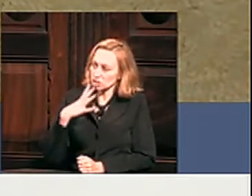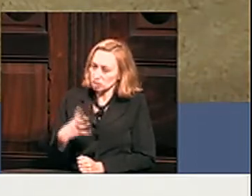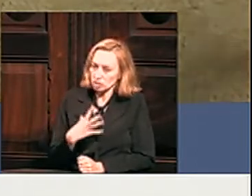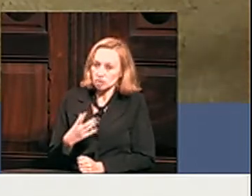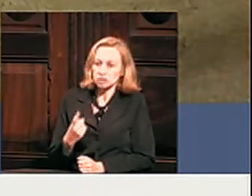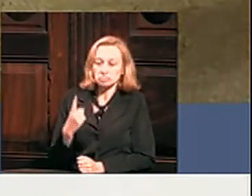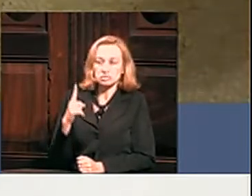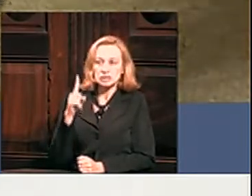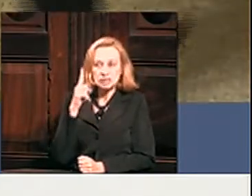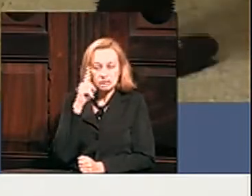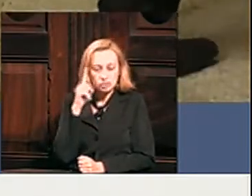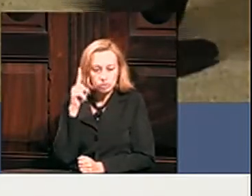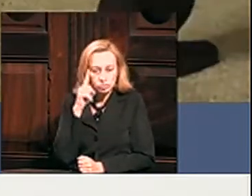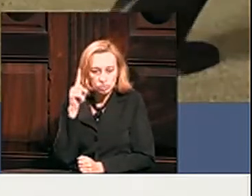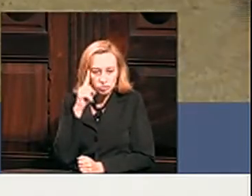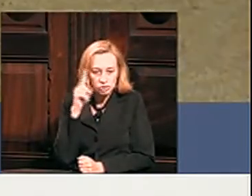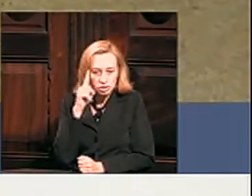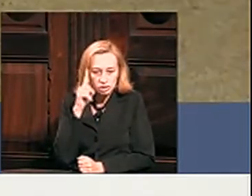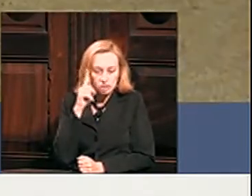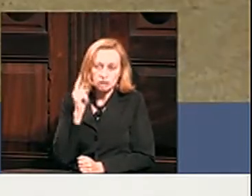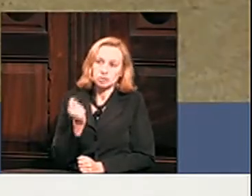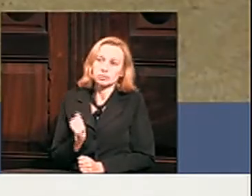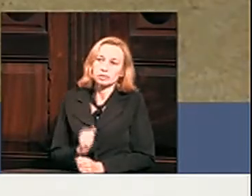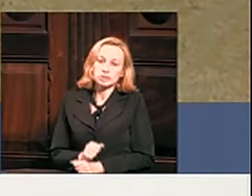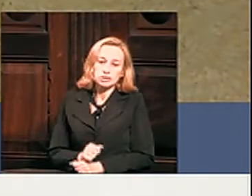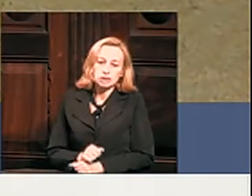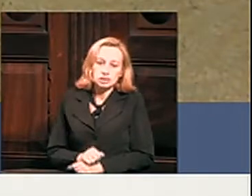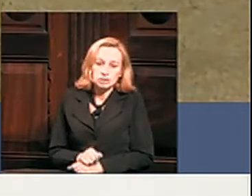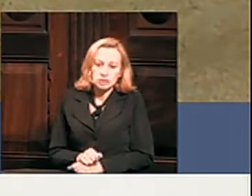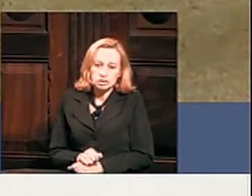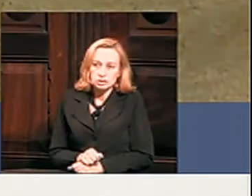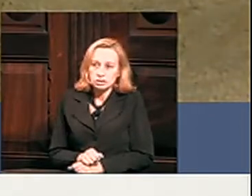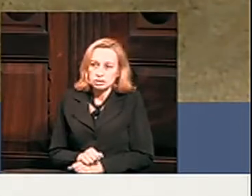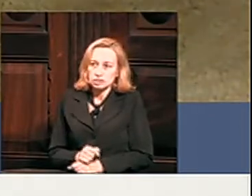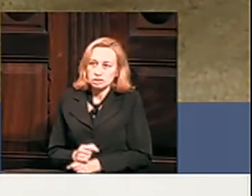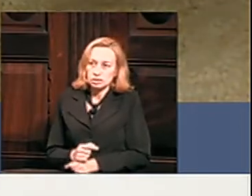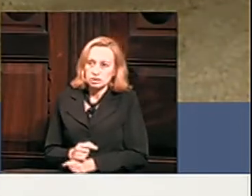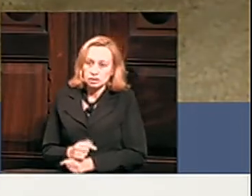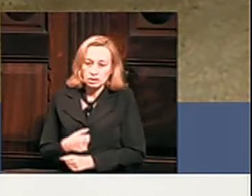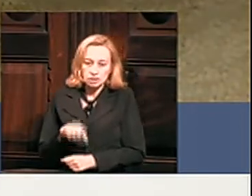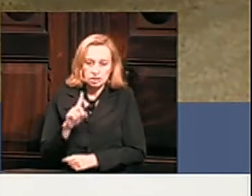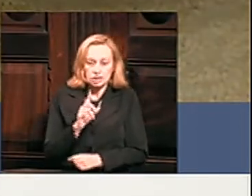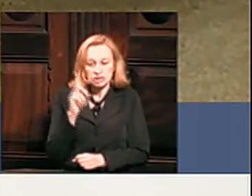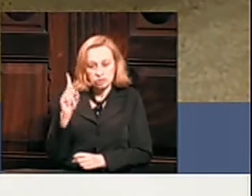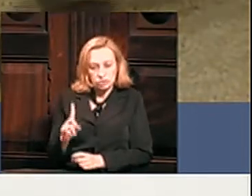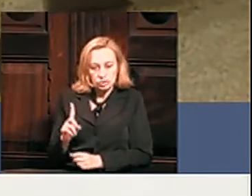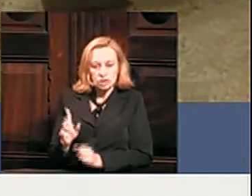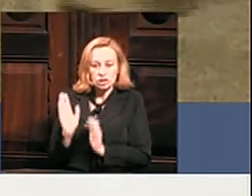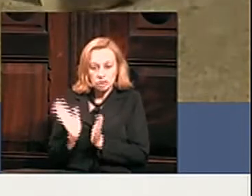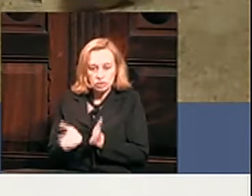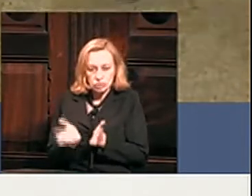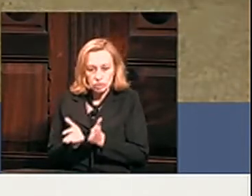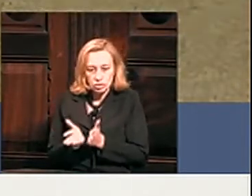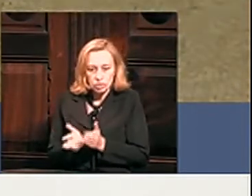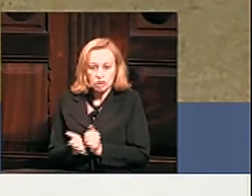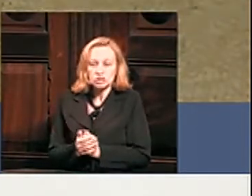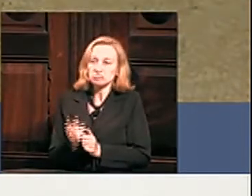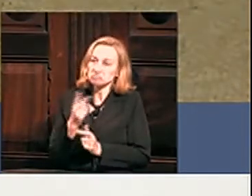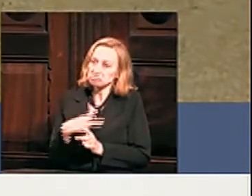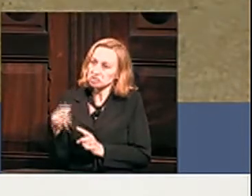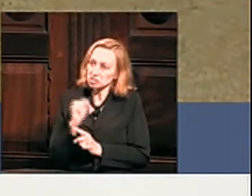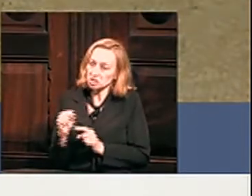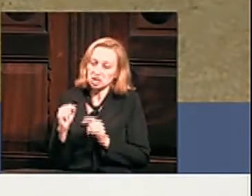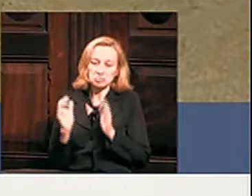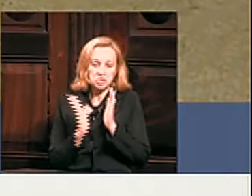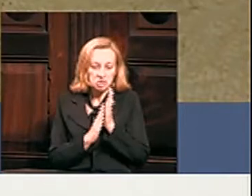desde que se iniciaram nos mandatos daquela diretoria. E hoje ganhou sua expressiva vitória